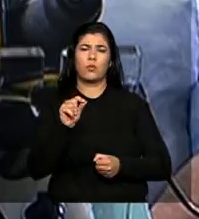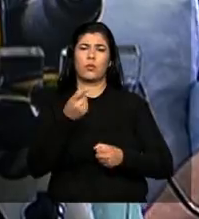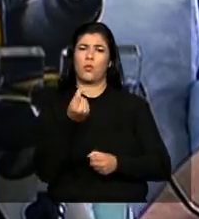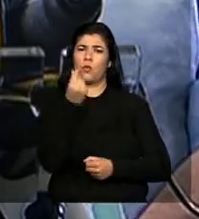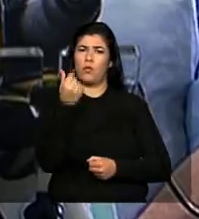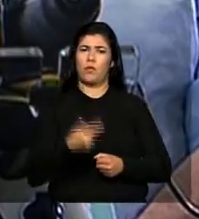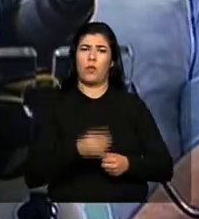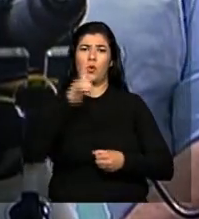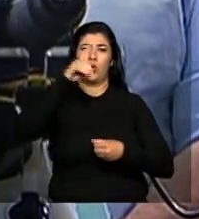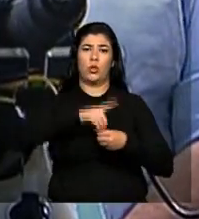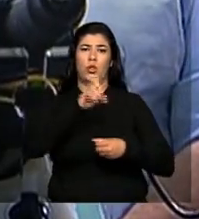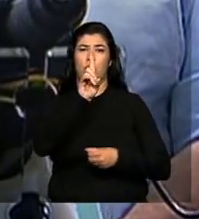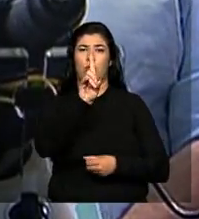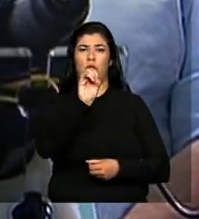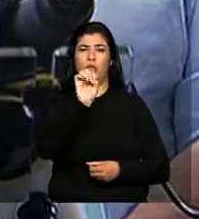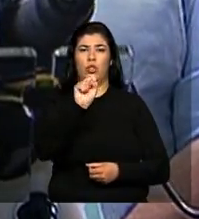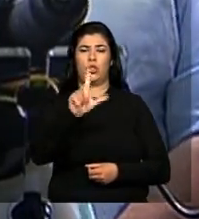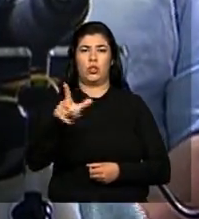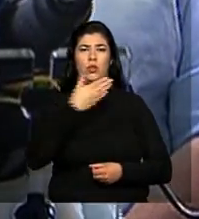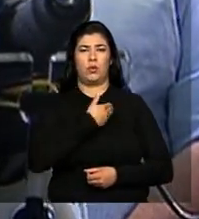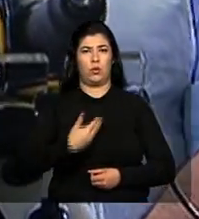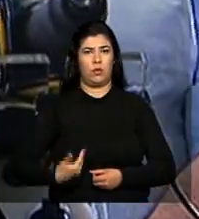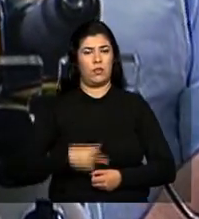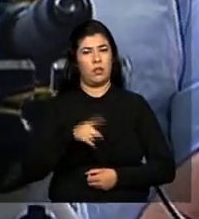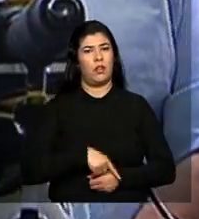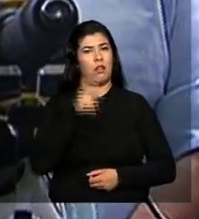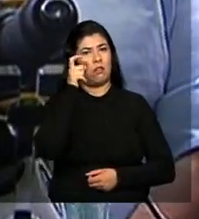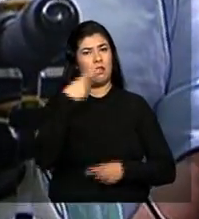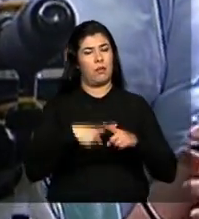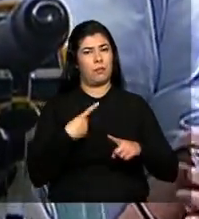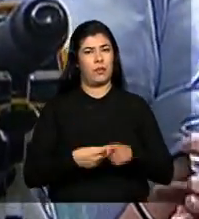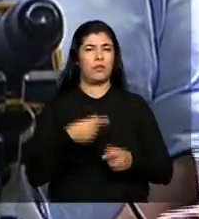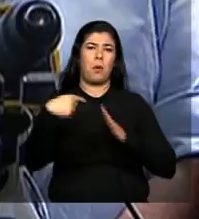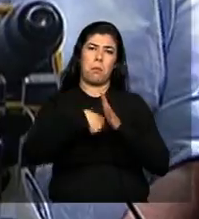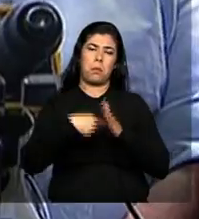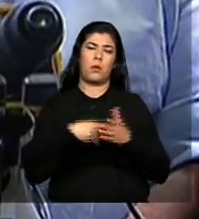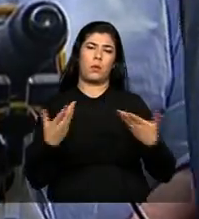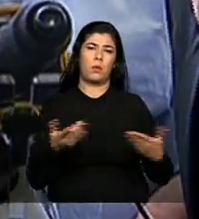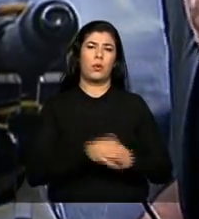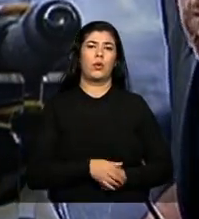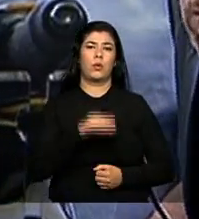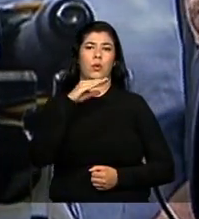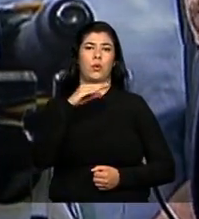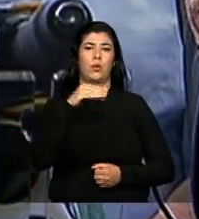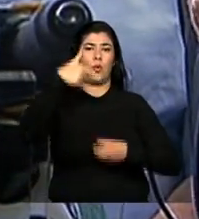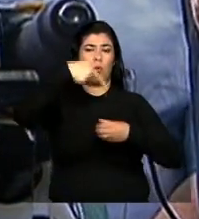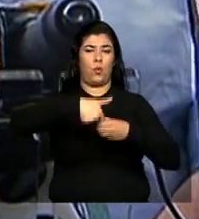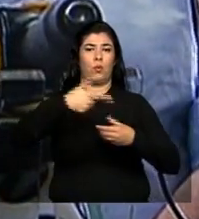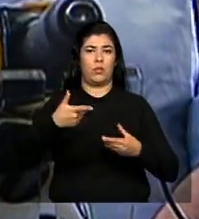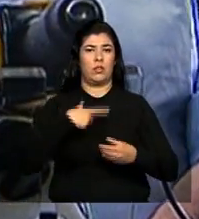baixar o preço dos diesels. É interessante essa história, né, de combustível. Nós passamos o ano